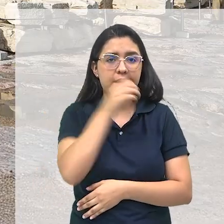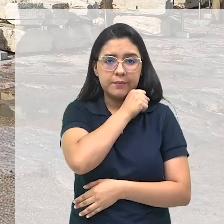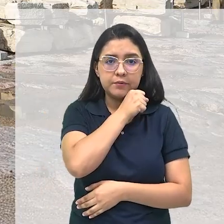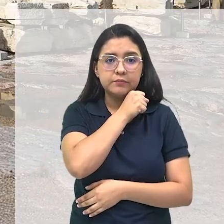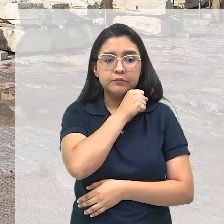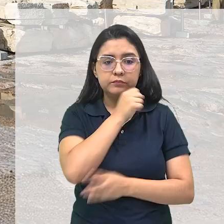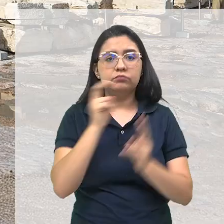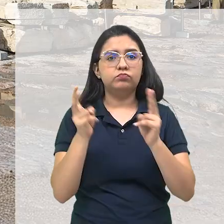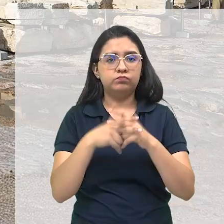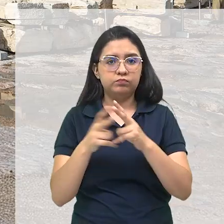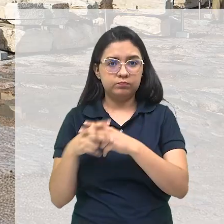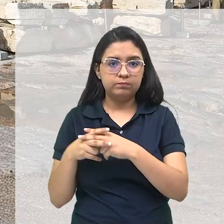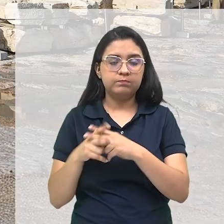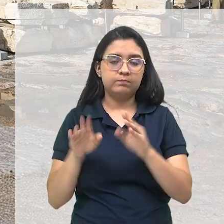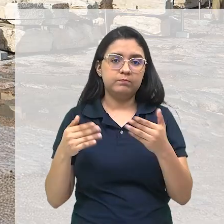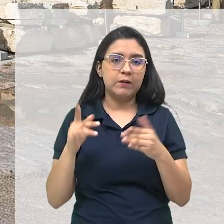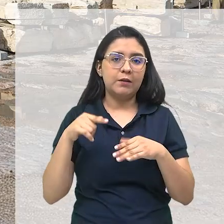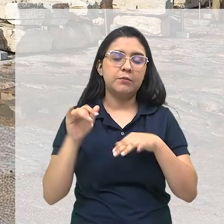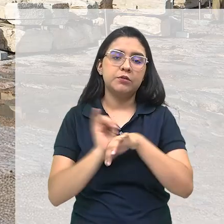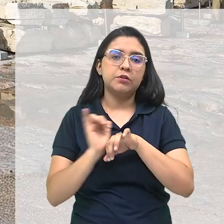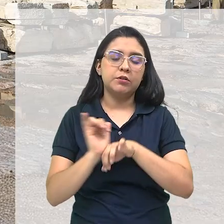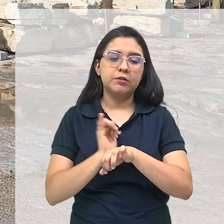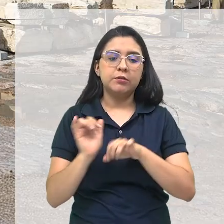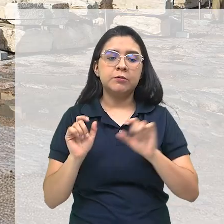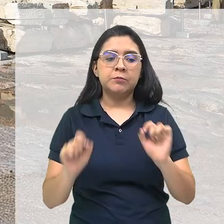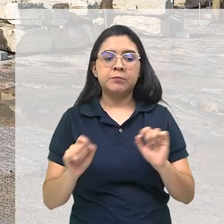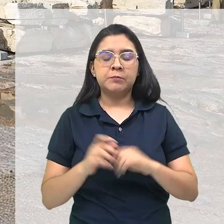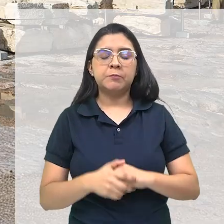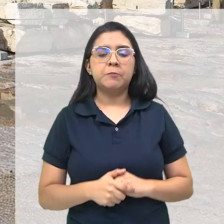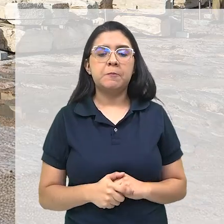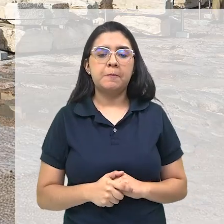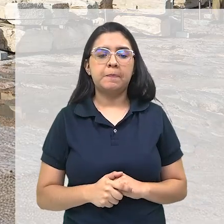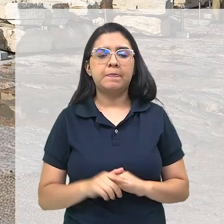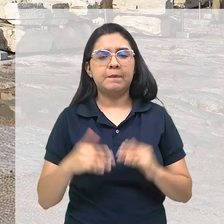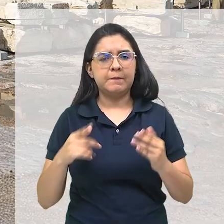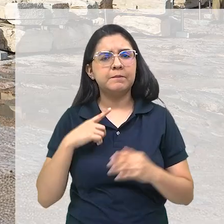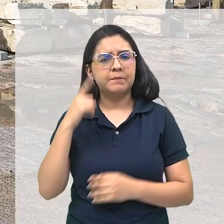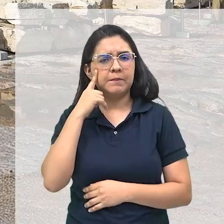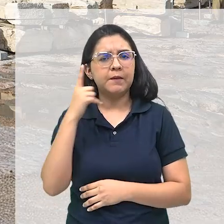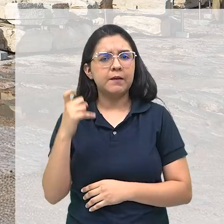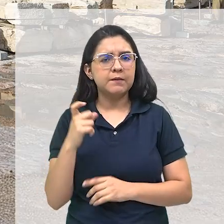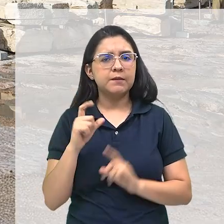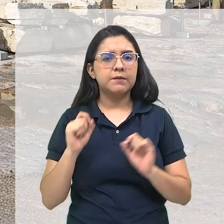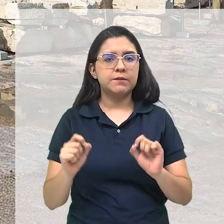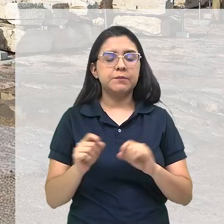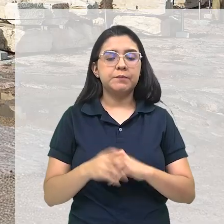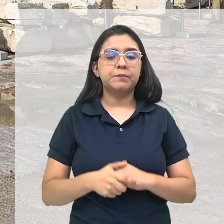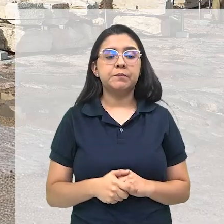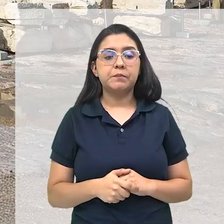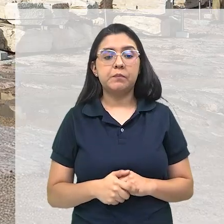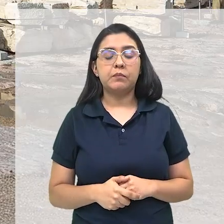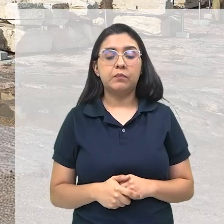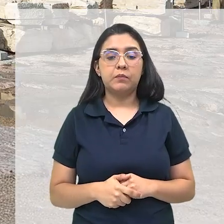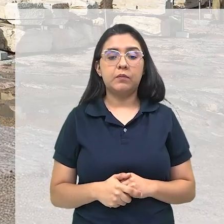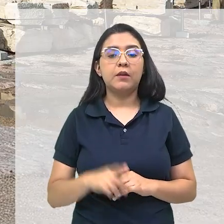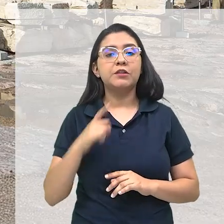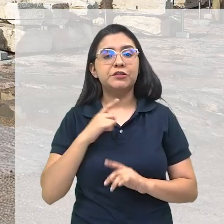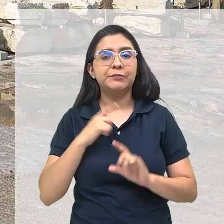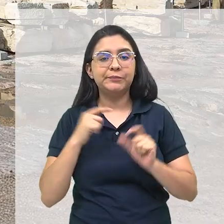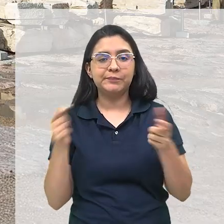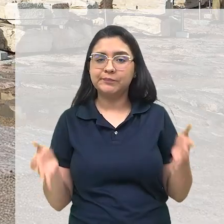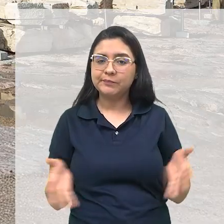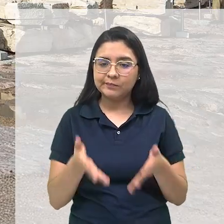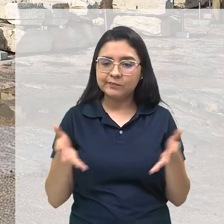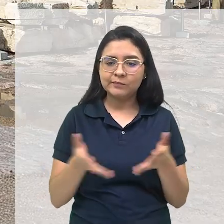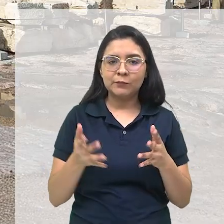essa luta, né? Então, era uma forma bem curiosa, né? De